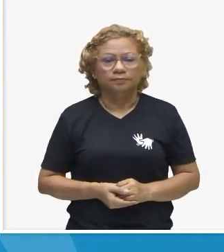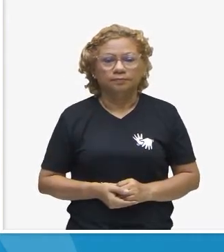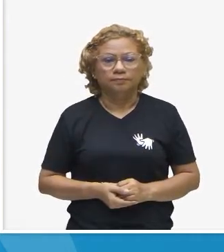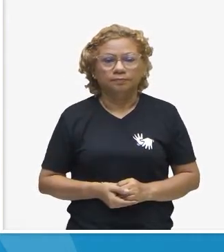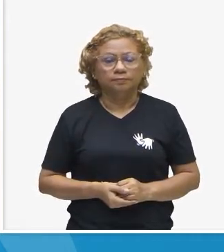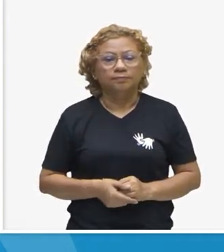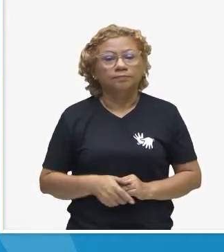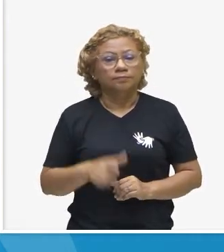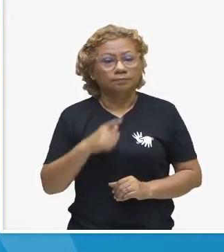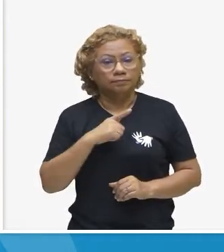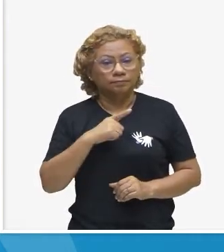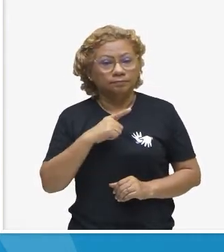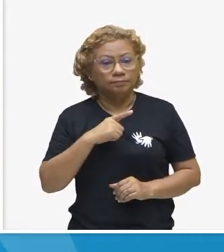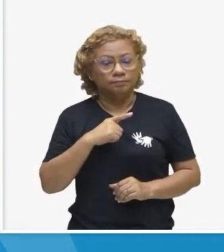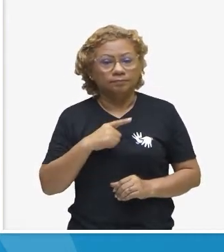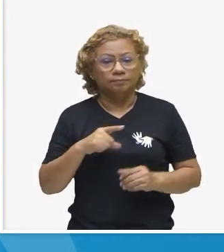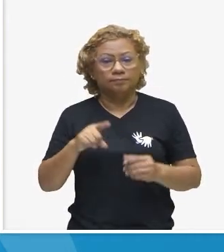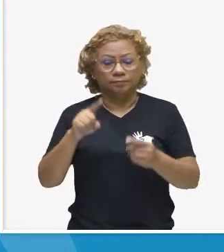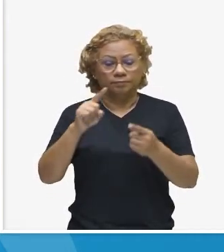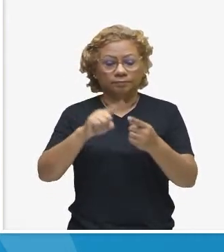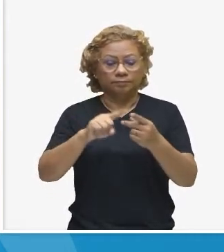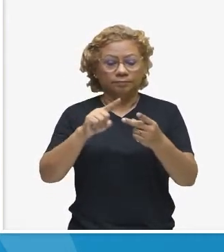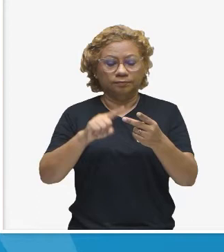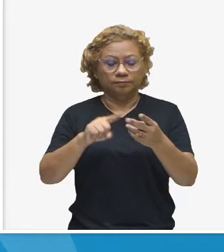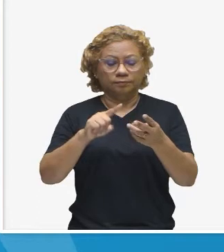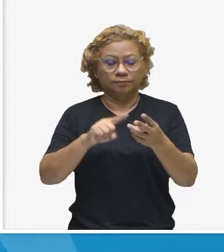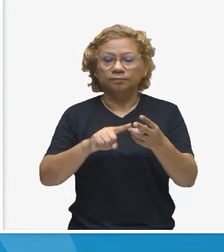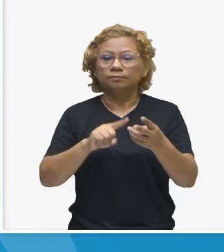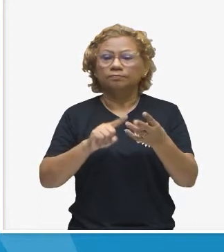2, 3 e 4. Então aqui seria o 1,